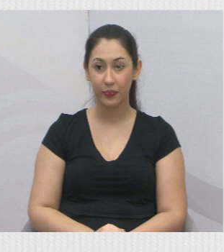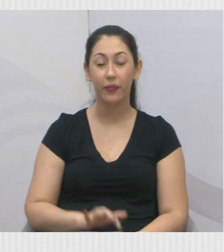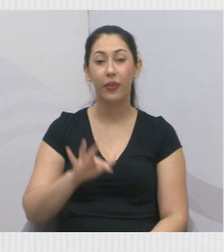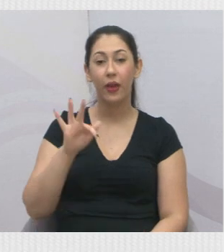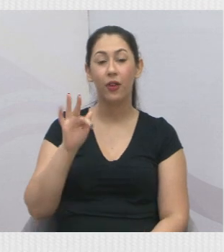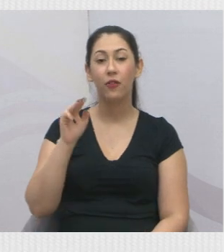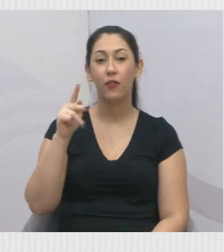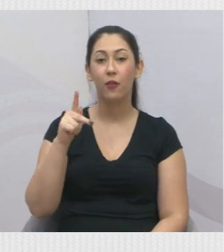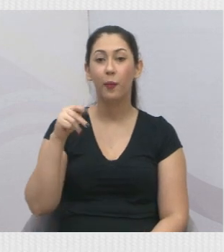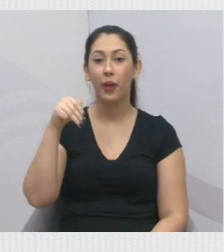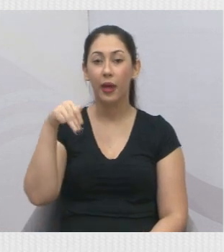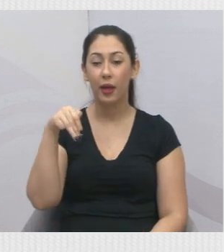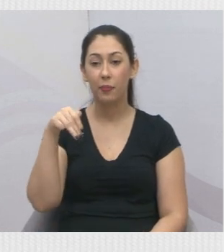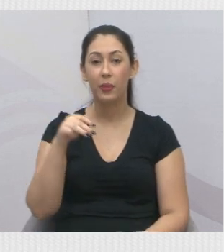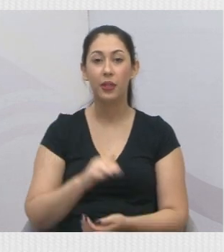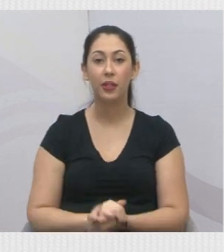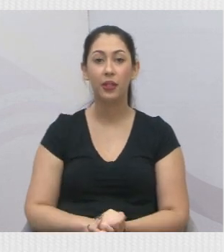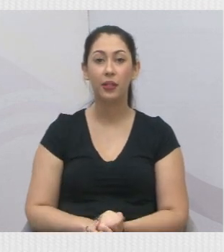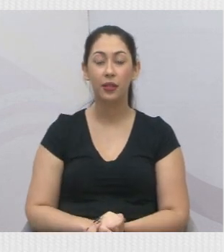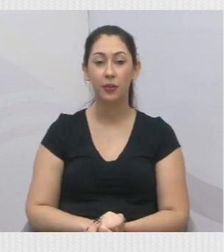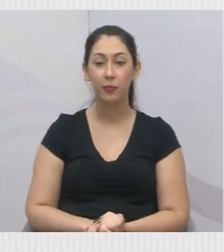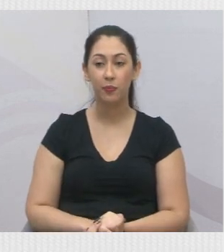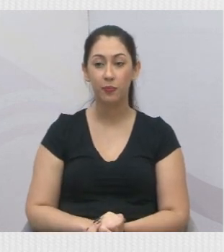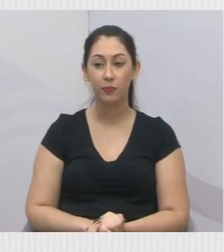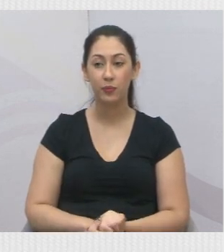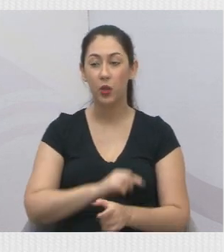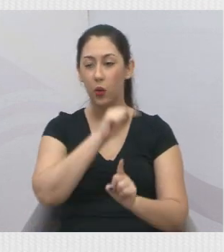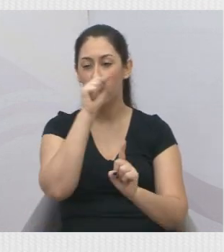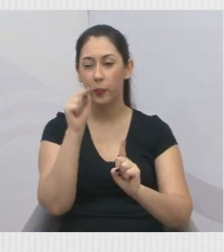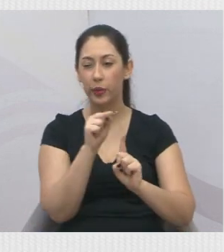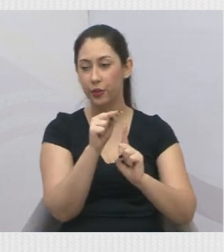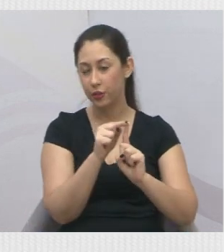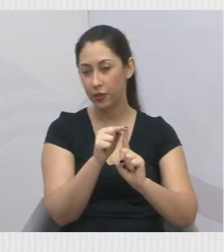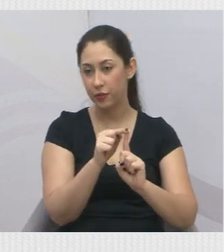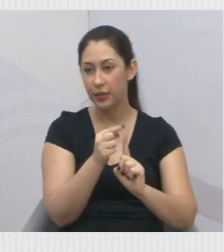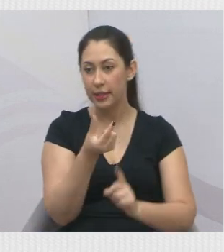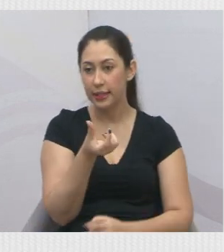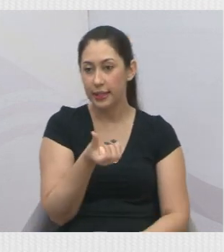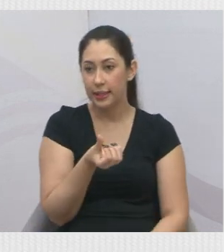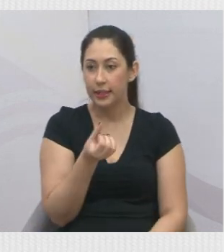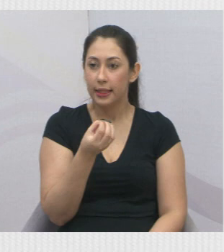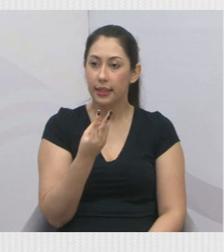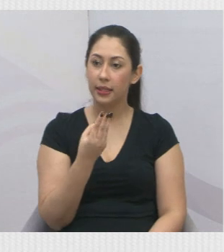FPM, Fundo de Participação do Município, meta orçada para 2021,